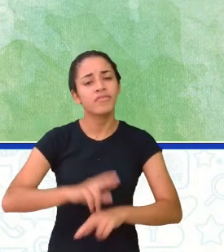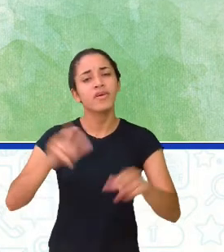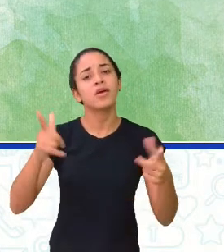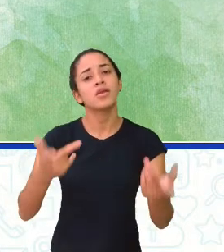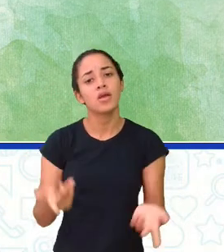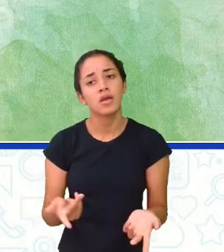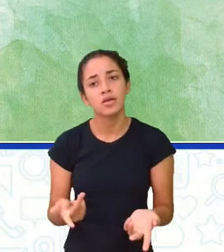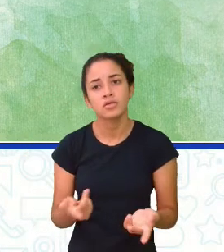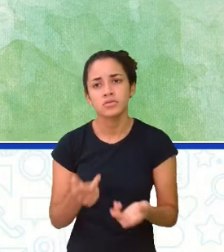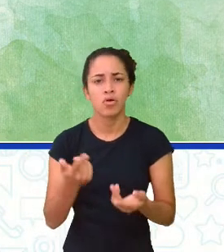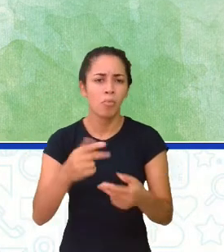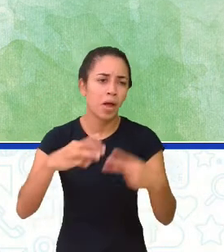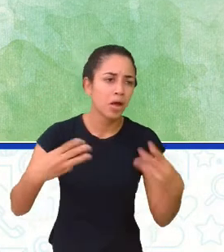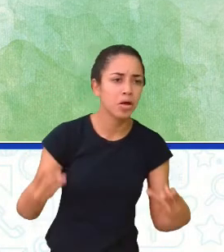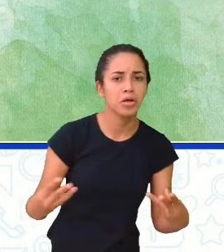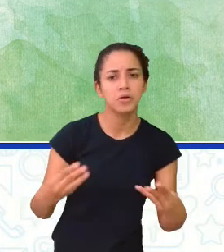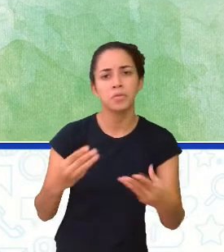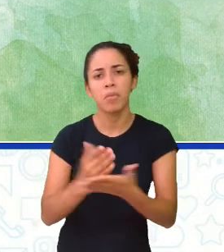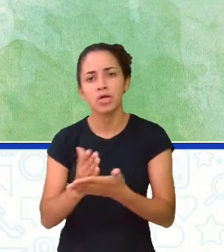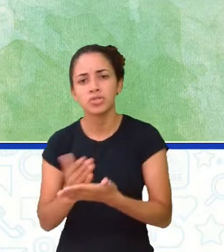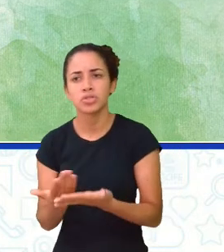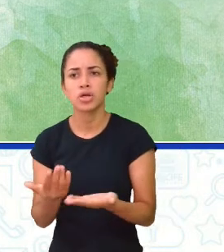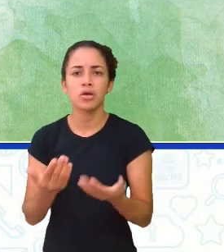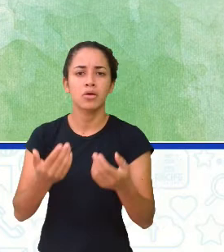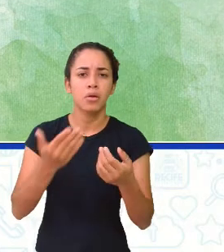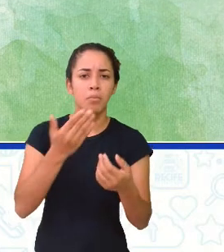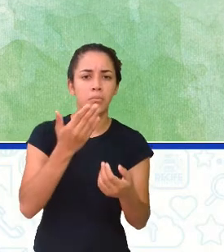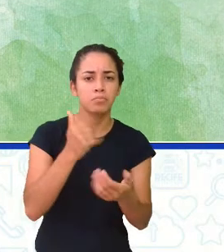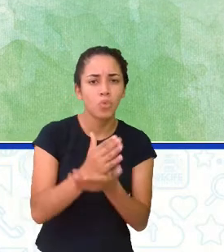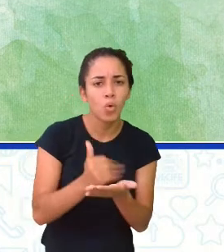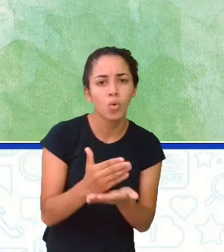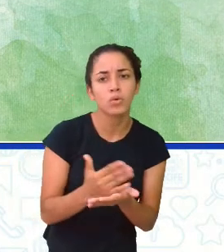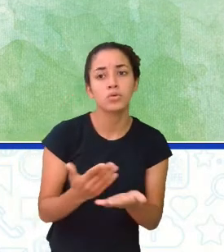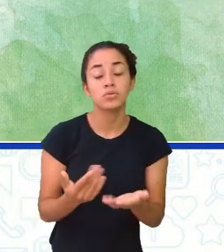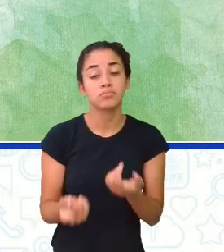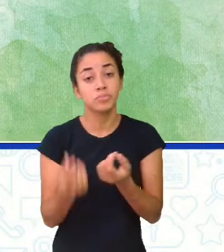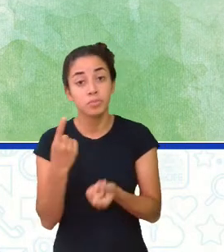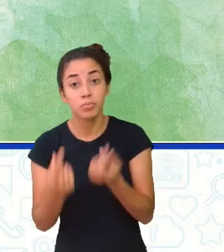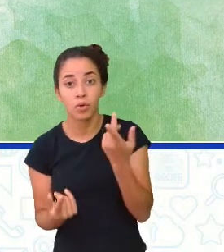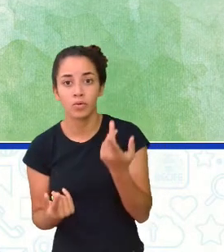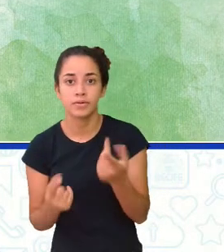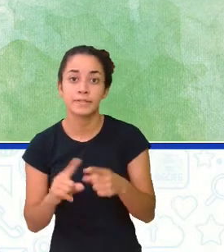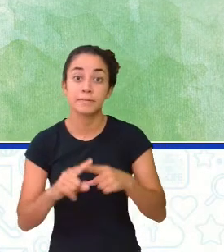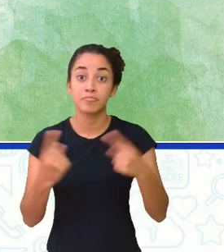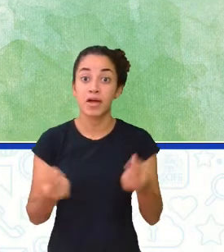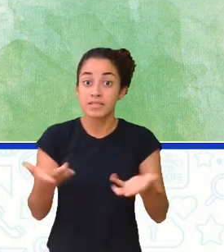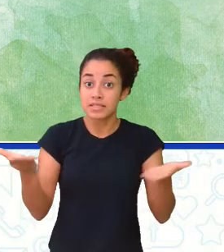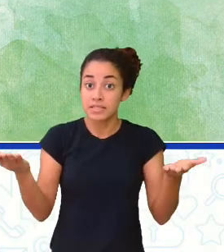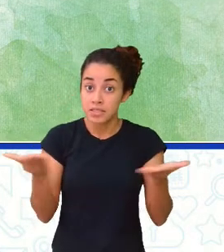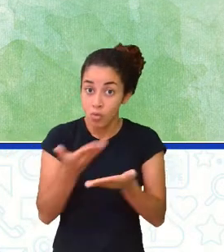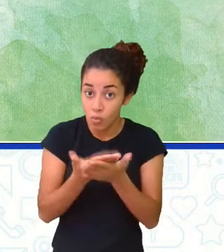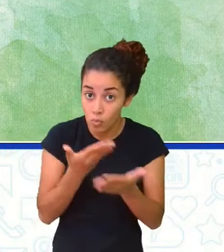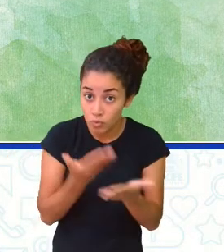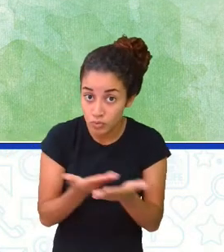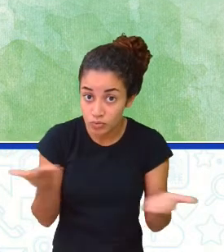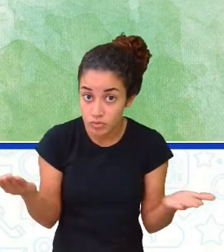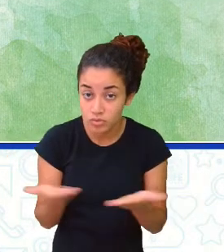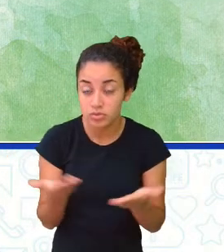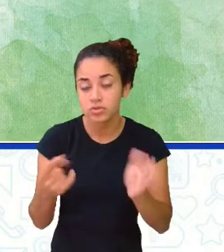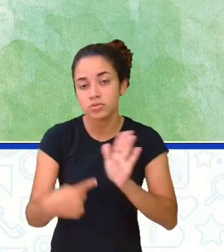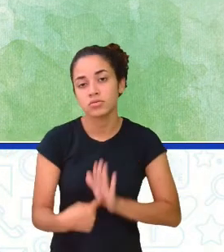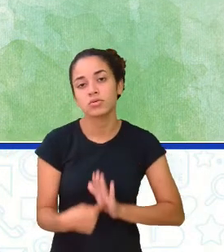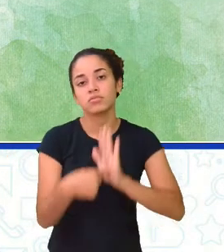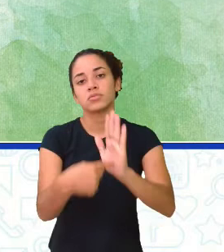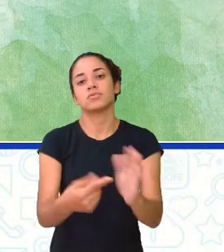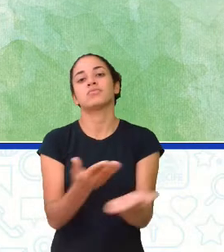macaxeira, a outra é um bolo, a outra é um cuscuz, a pipoca. Então, na aula de hoje, fiquem atentos, porque eu vou apresentar nutrientes